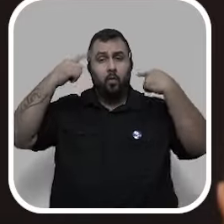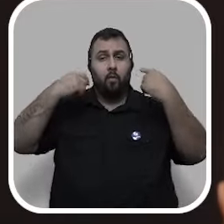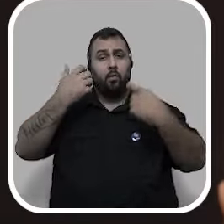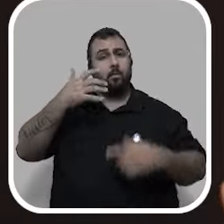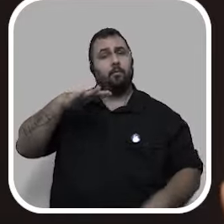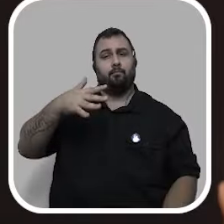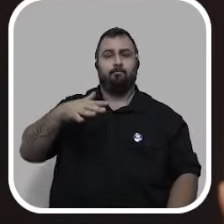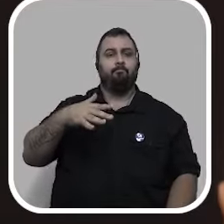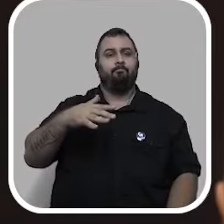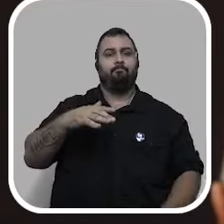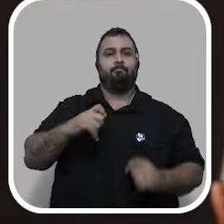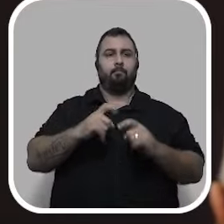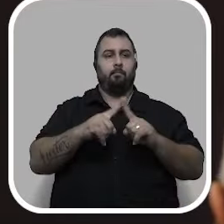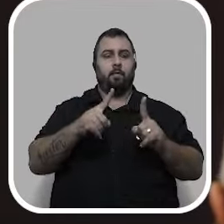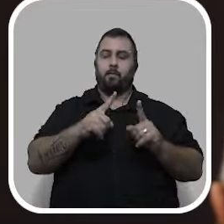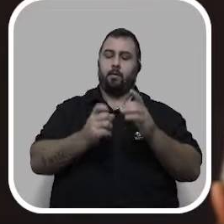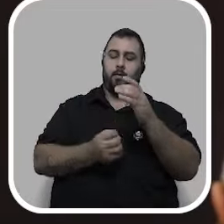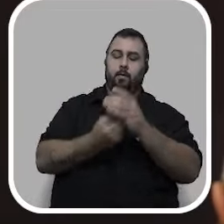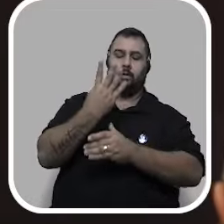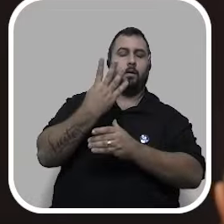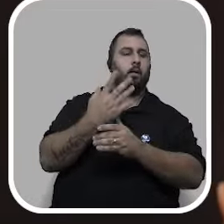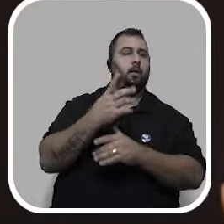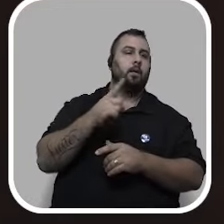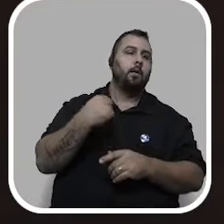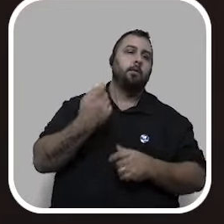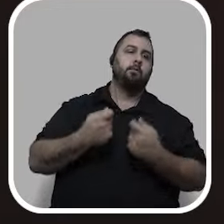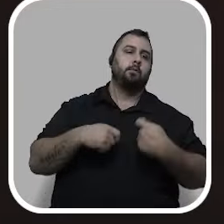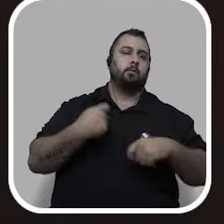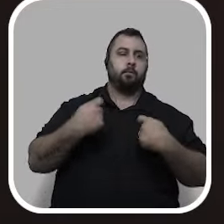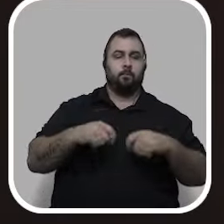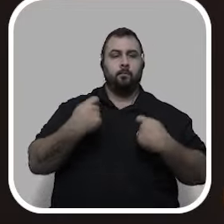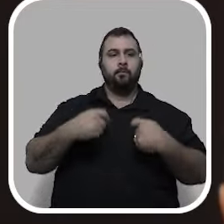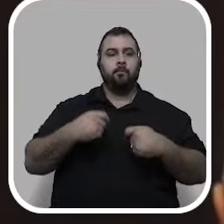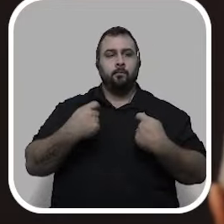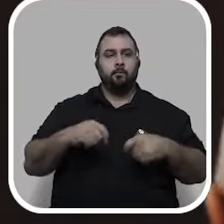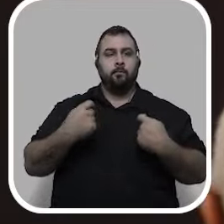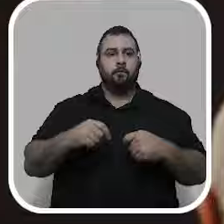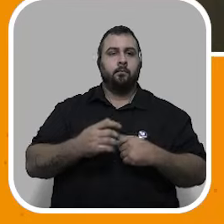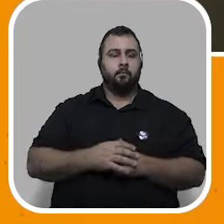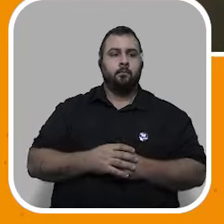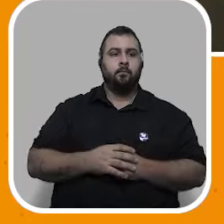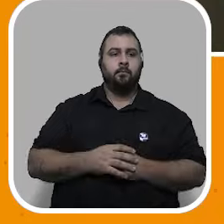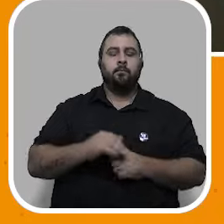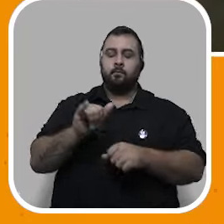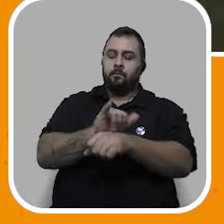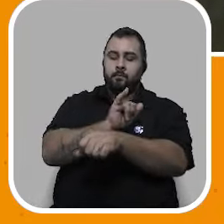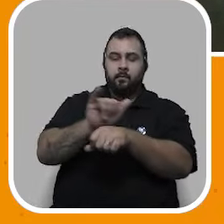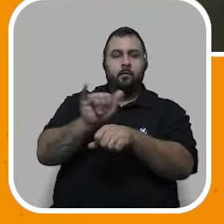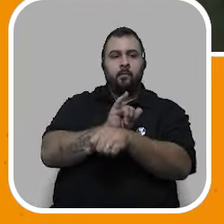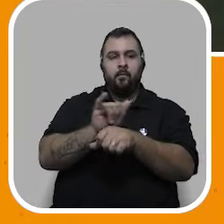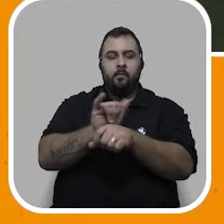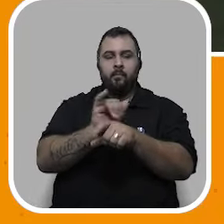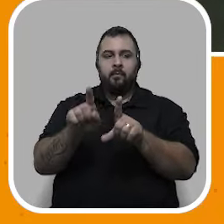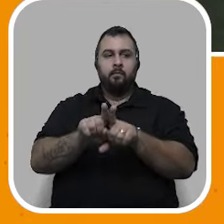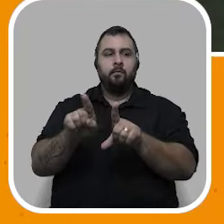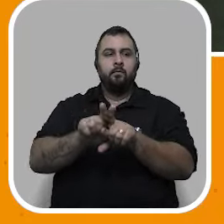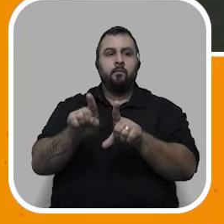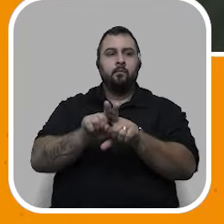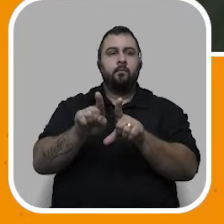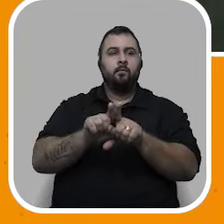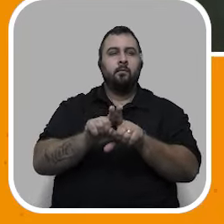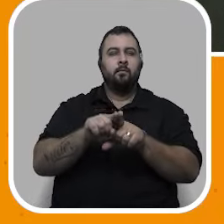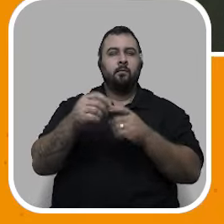mas para construir a gente precisou eh de alguns cursos e de também descobrir como